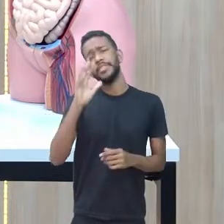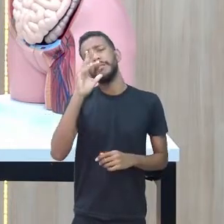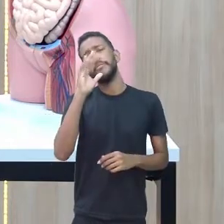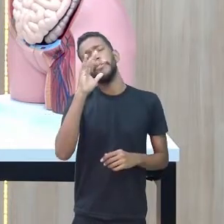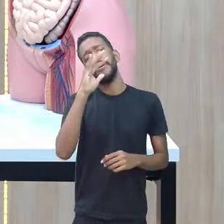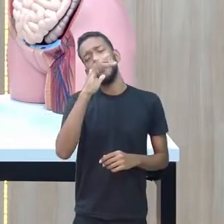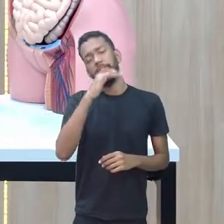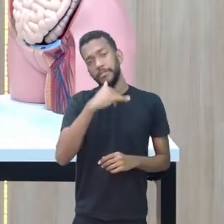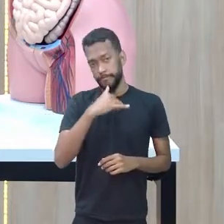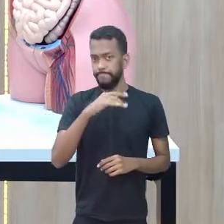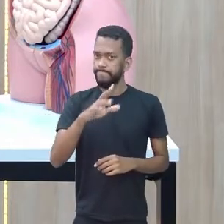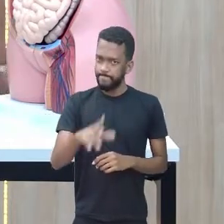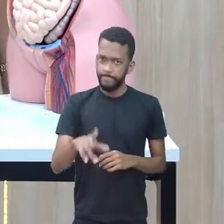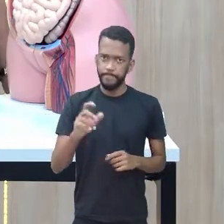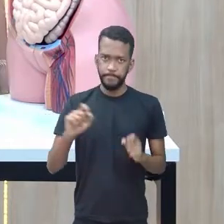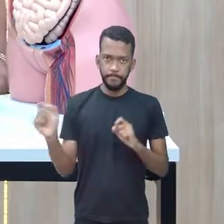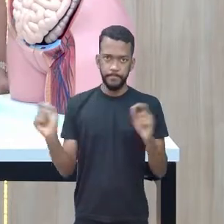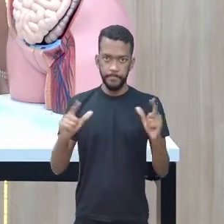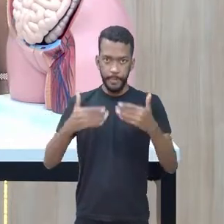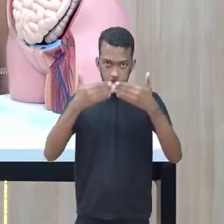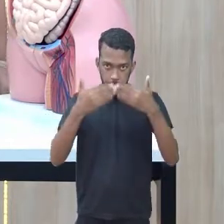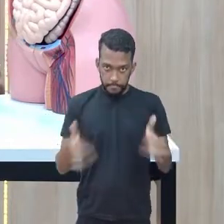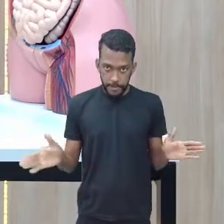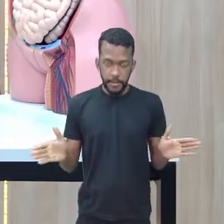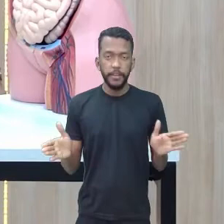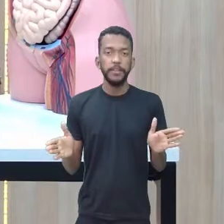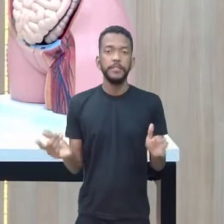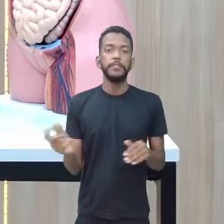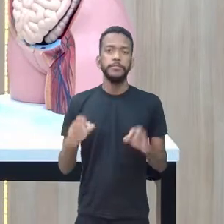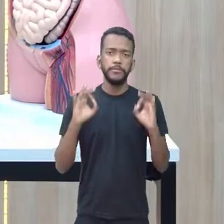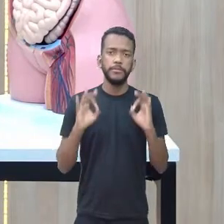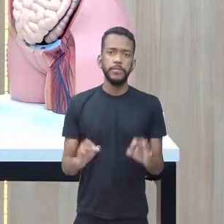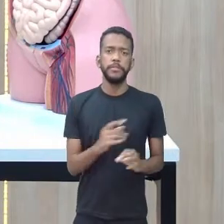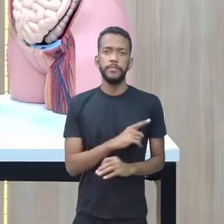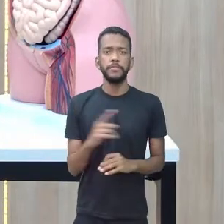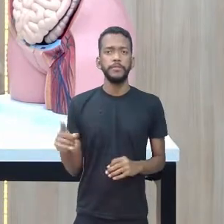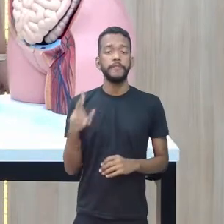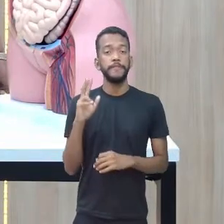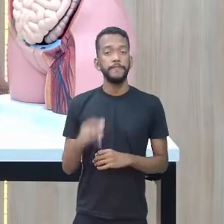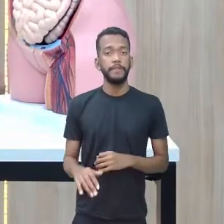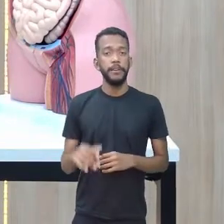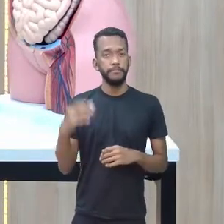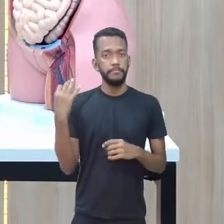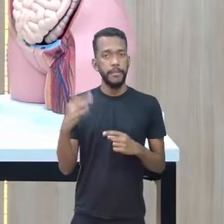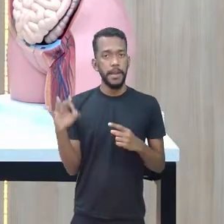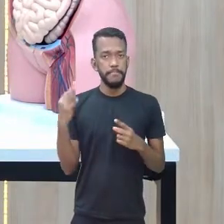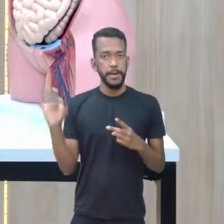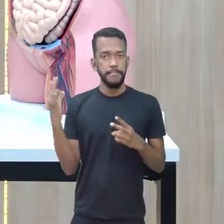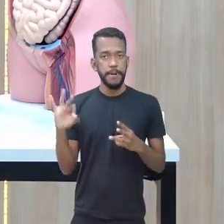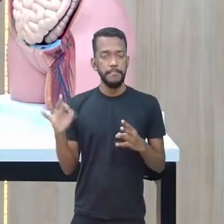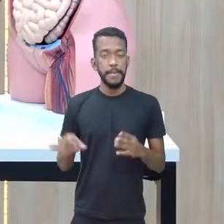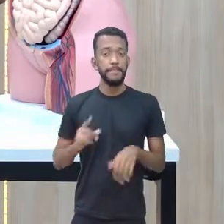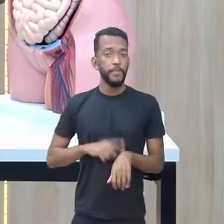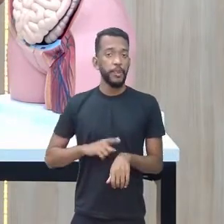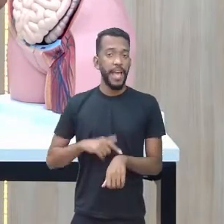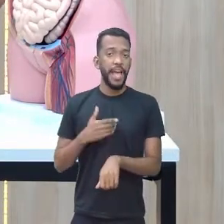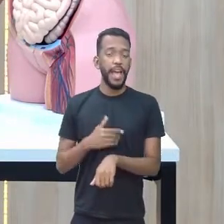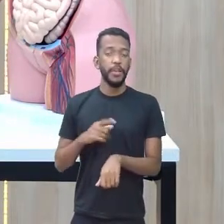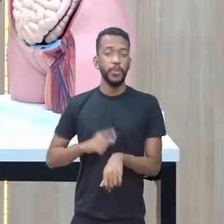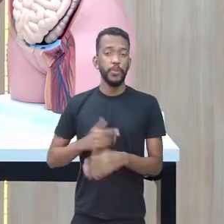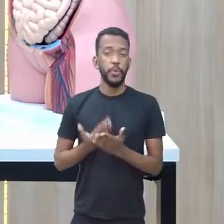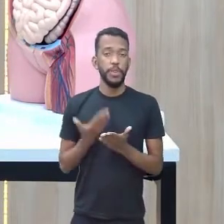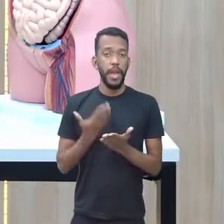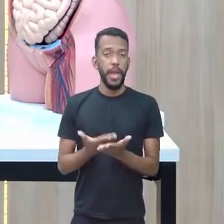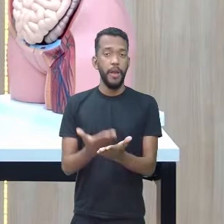muito. Assim que a plataforma for liberada, com certeza, nós vamos selecionar. Toda a aula eu vou ter várias imagens